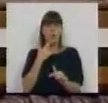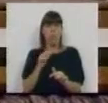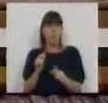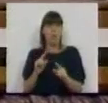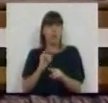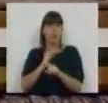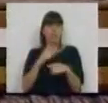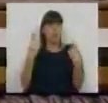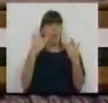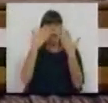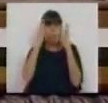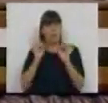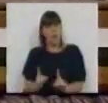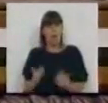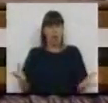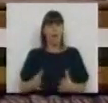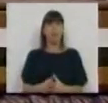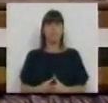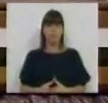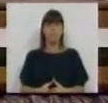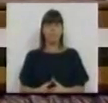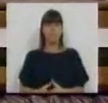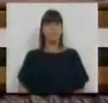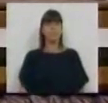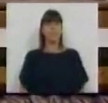deixar de ser em democracia. E